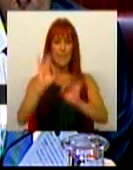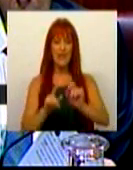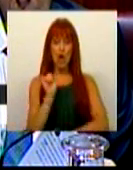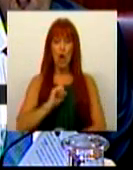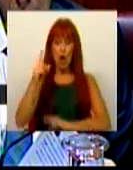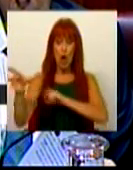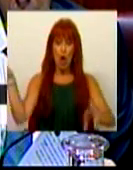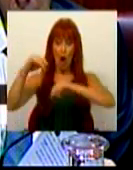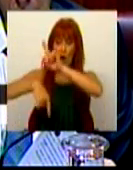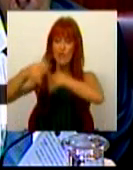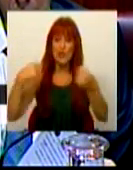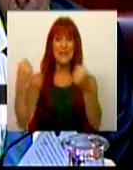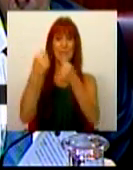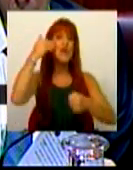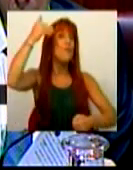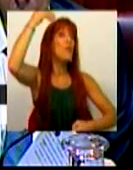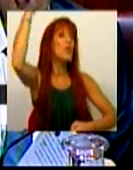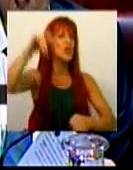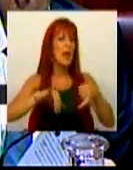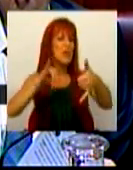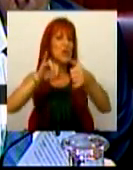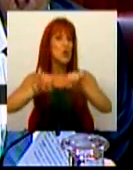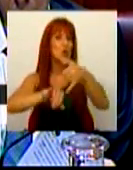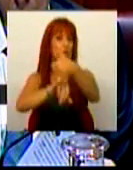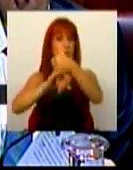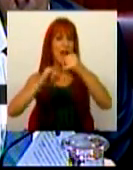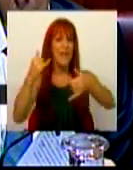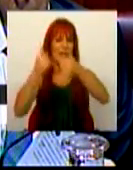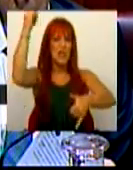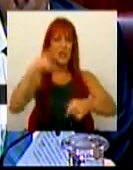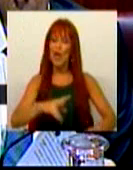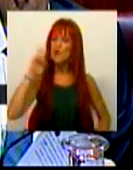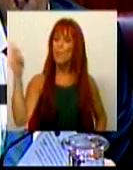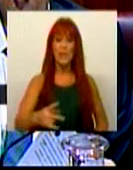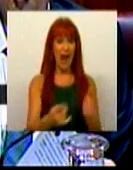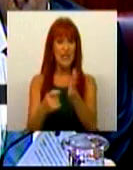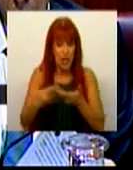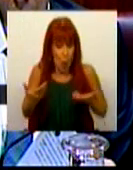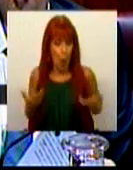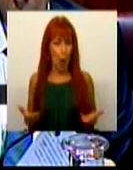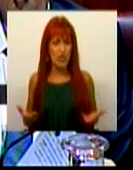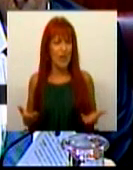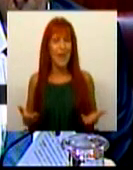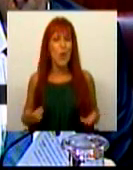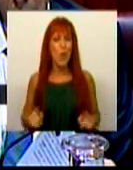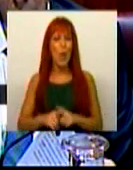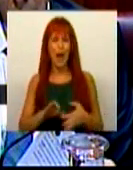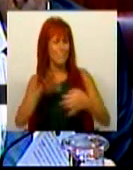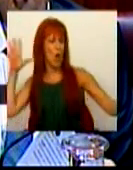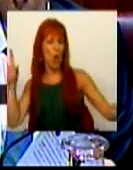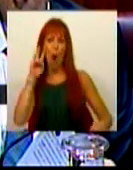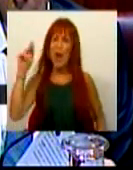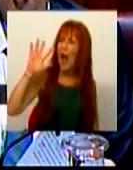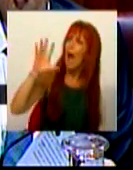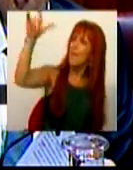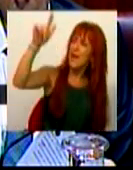novas gerações para os desafios do futuro da sociedade digital. E, portanto, responder às necessidades de hoje não é contraditório com o olhar para